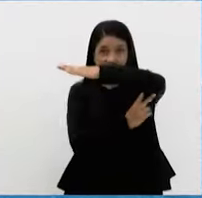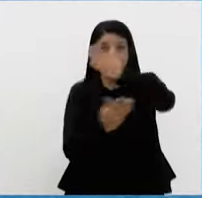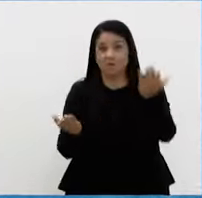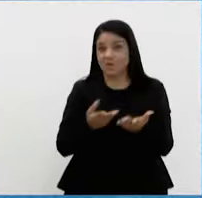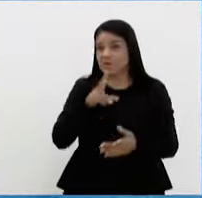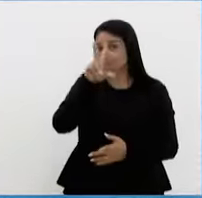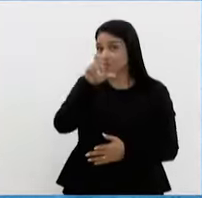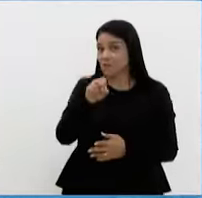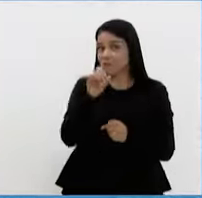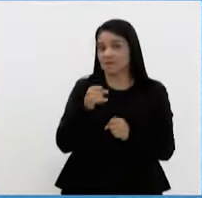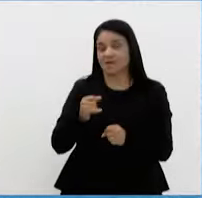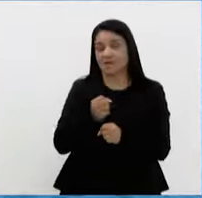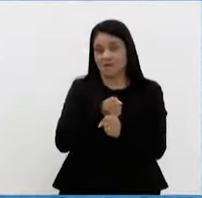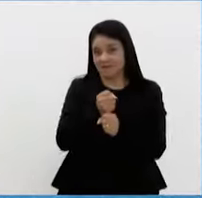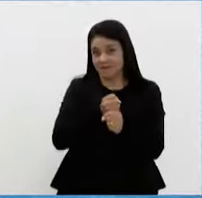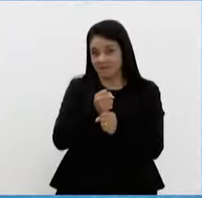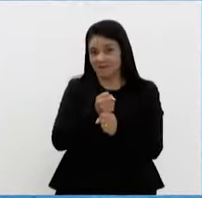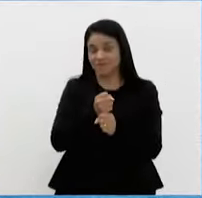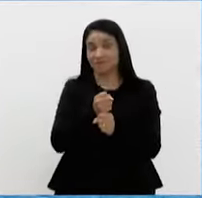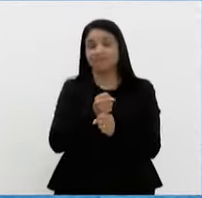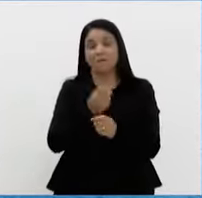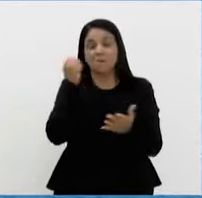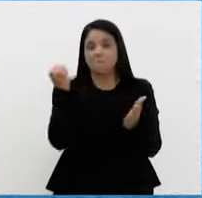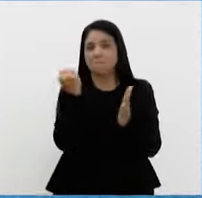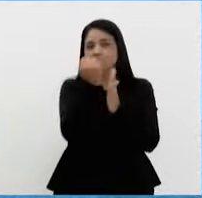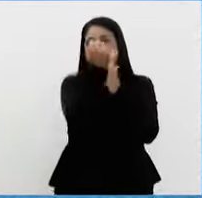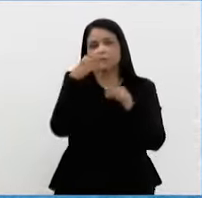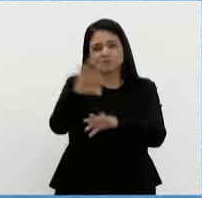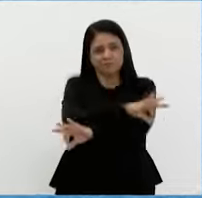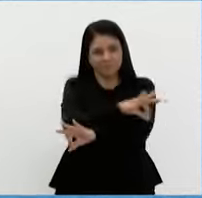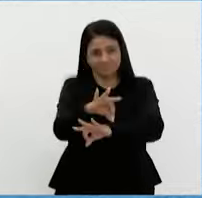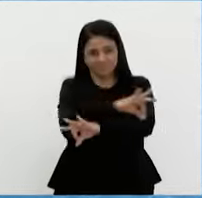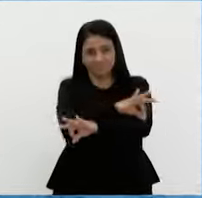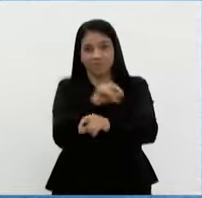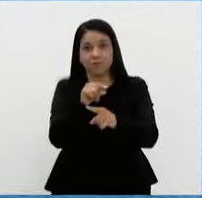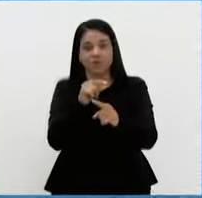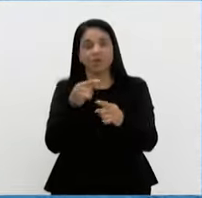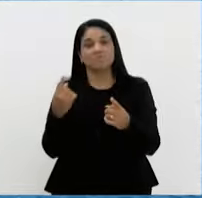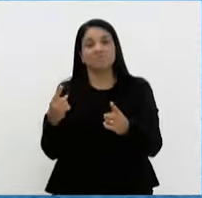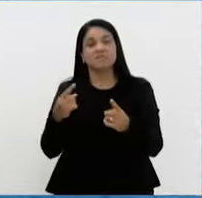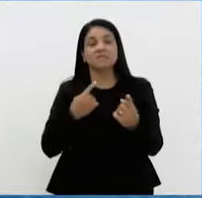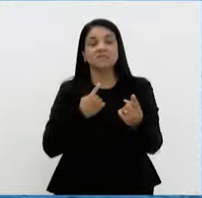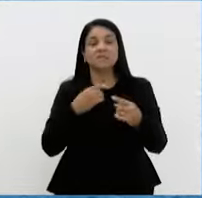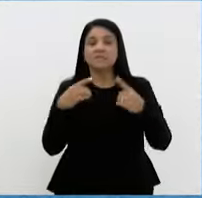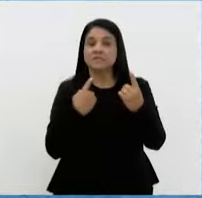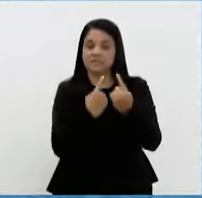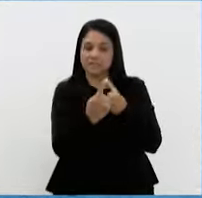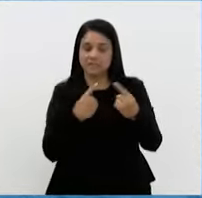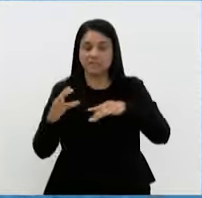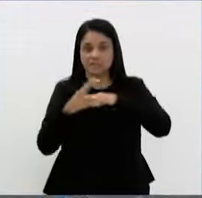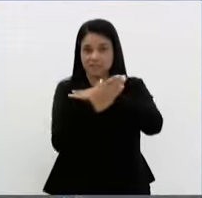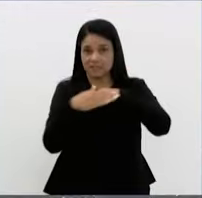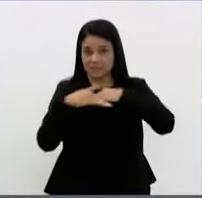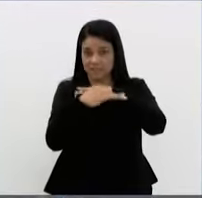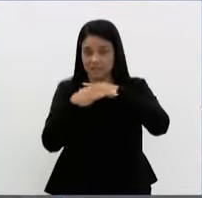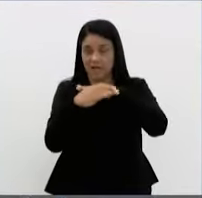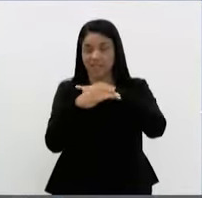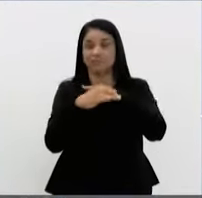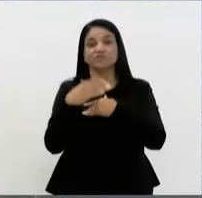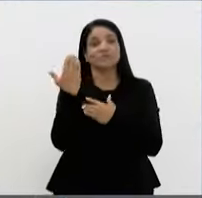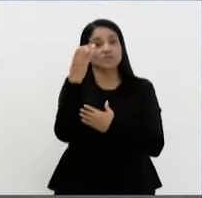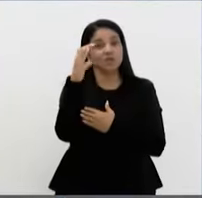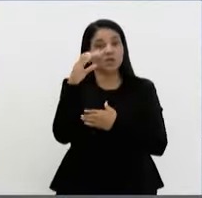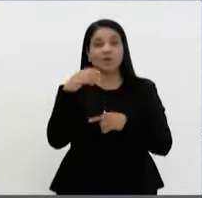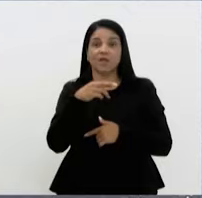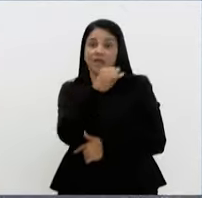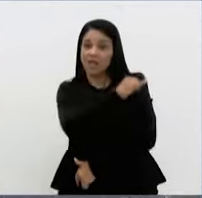anos. Marco da Engenharia Nacional, ela é a principal ligação entre as cidades do Rio, Niterói e região dos Lagos. Dados